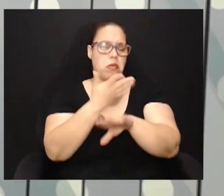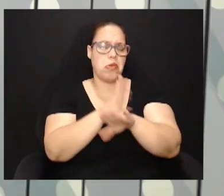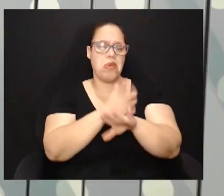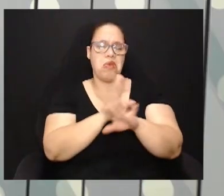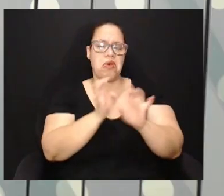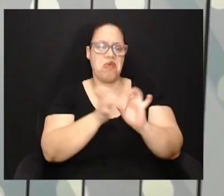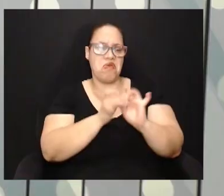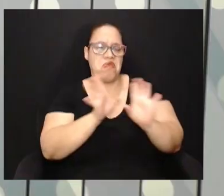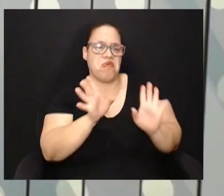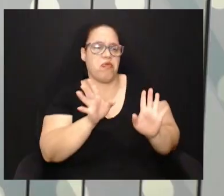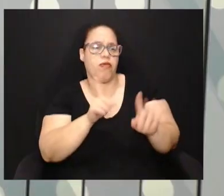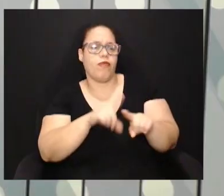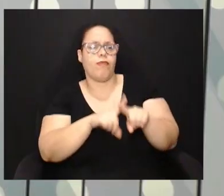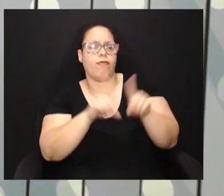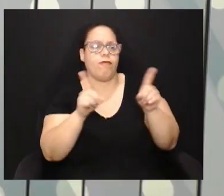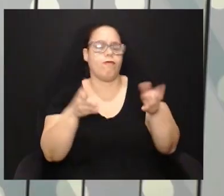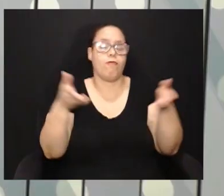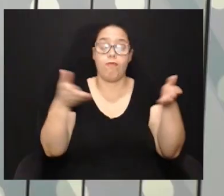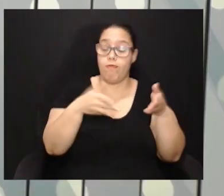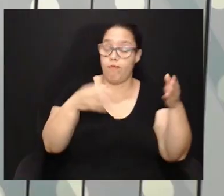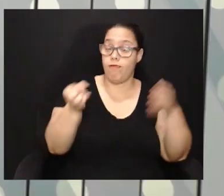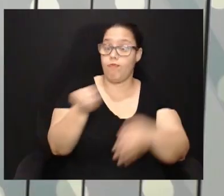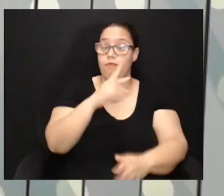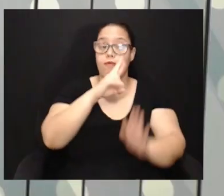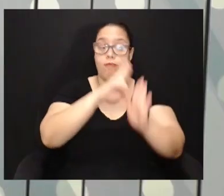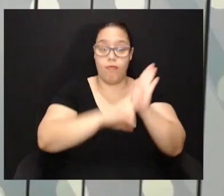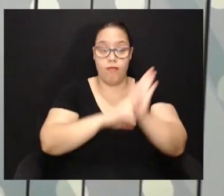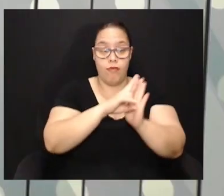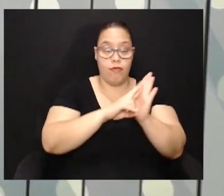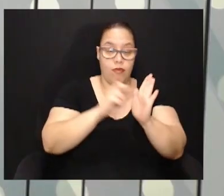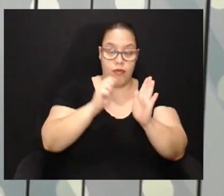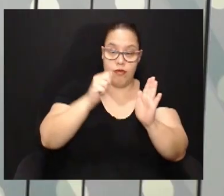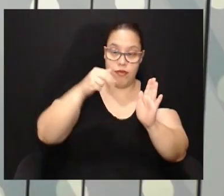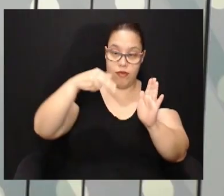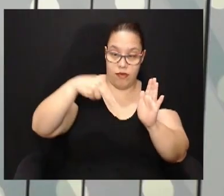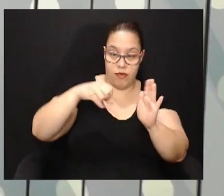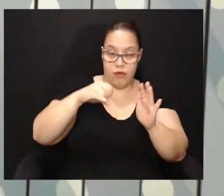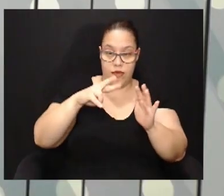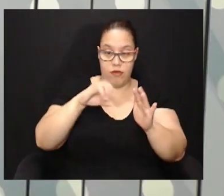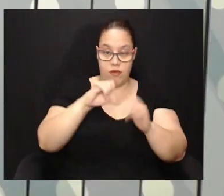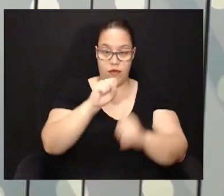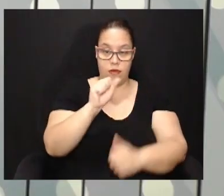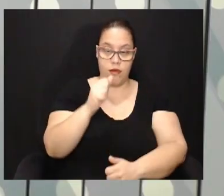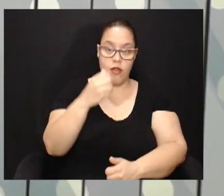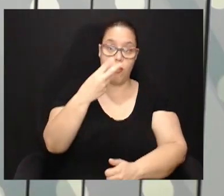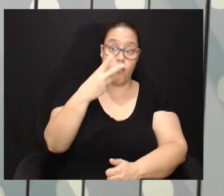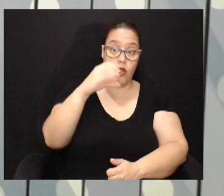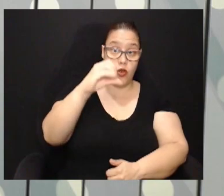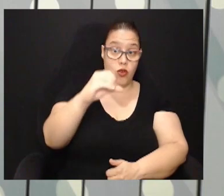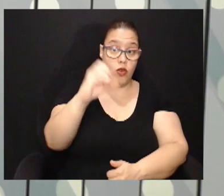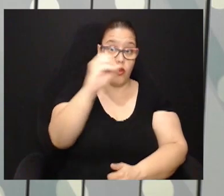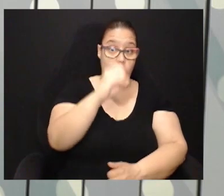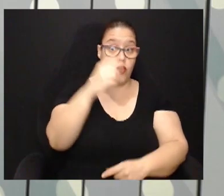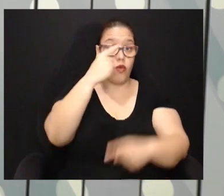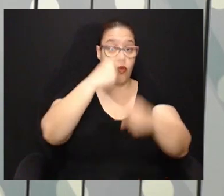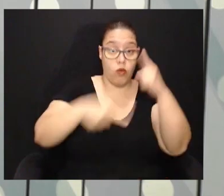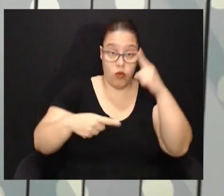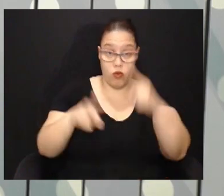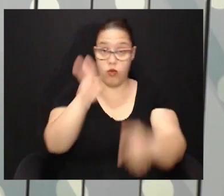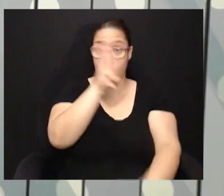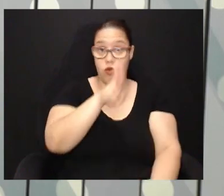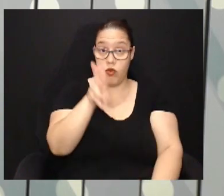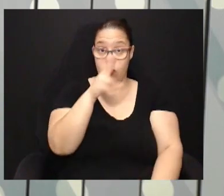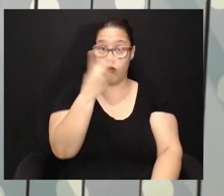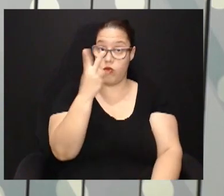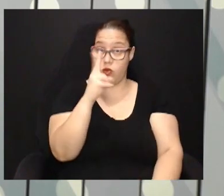uma praticidade. Mas recentemente uma nova resolução da Anvisa, do dia 29 de outubro, proibiu